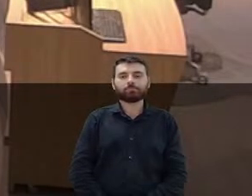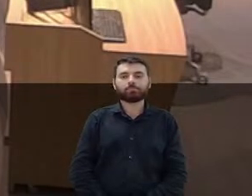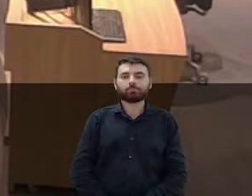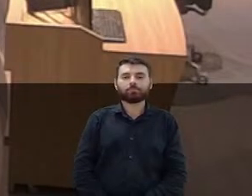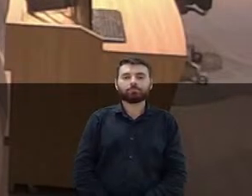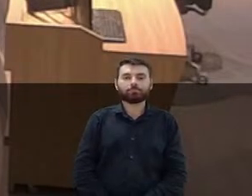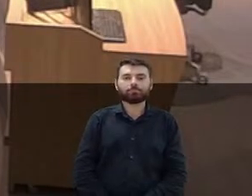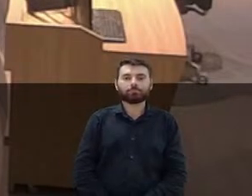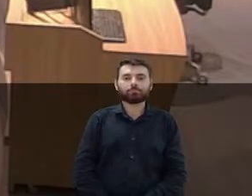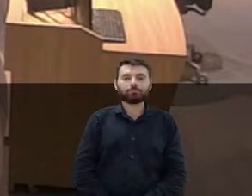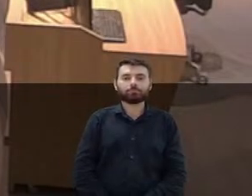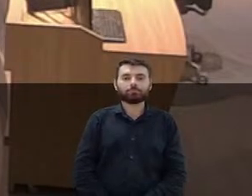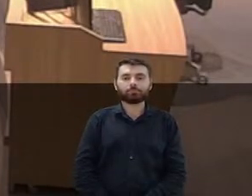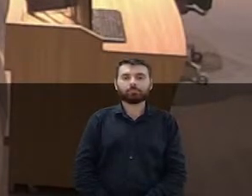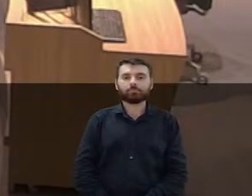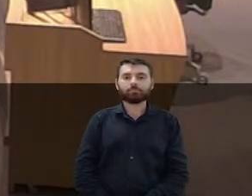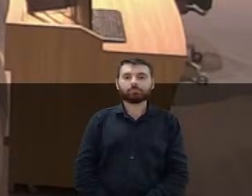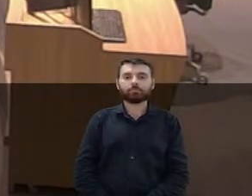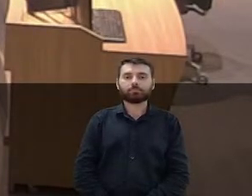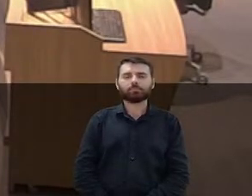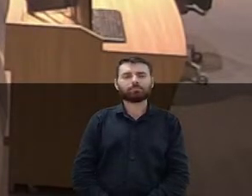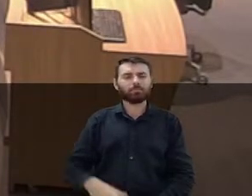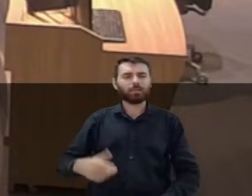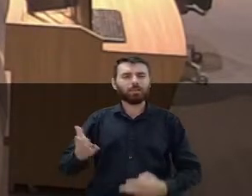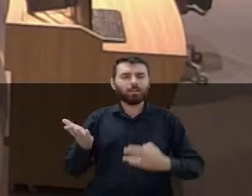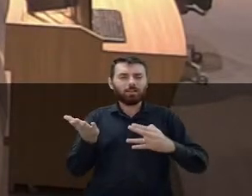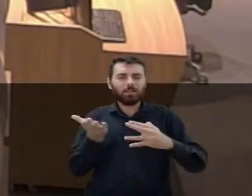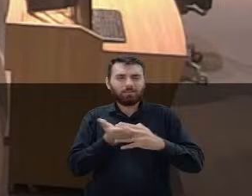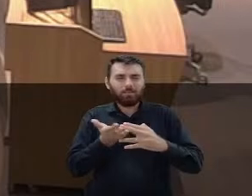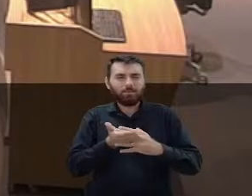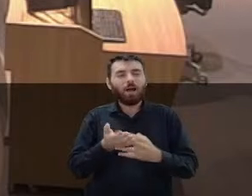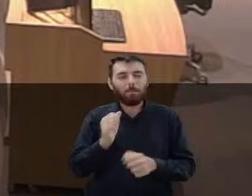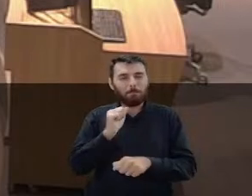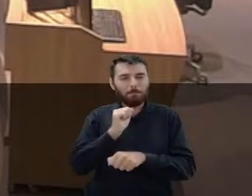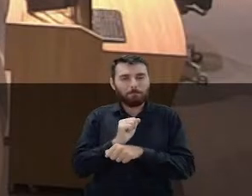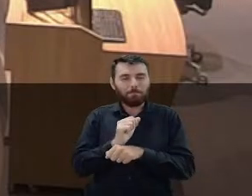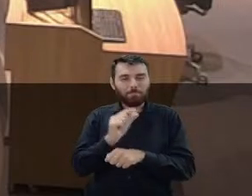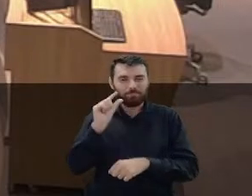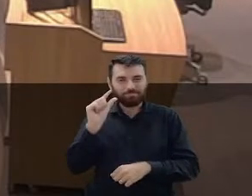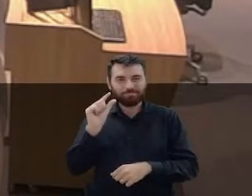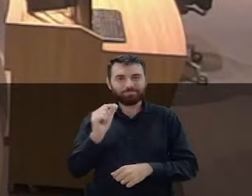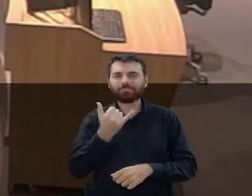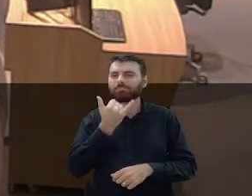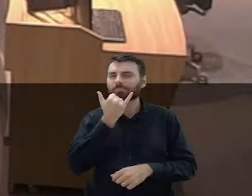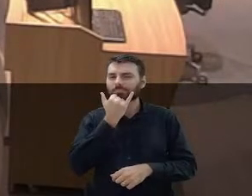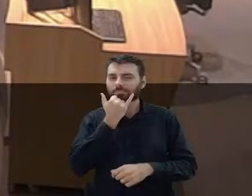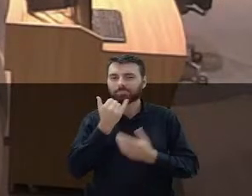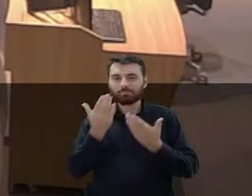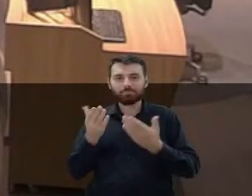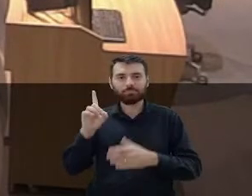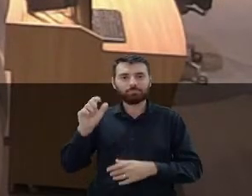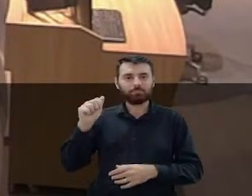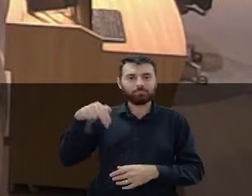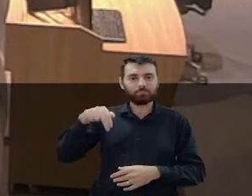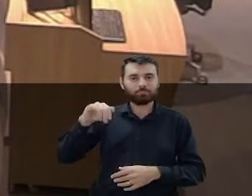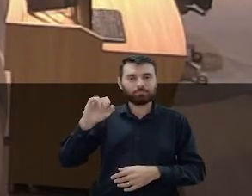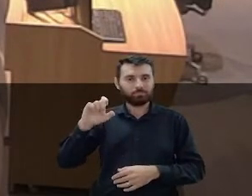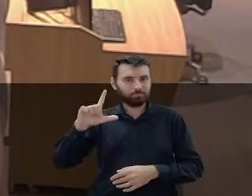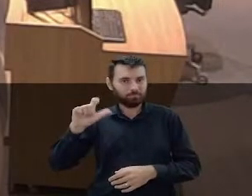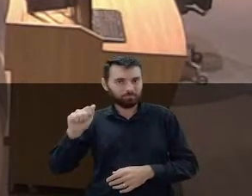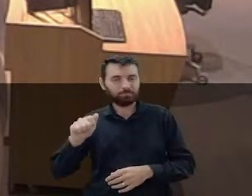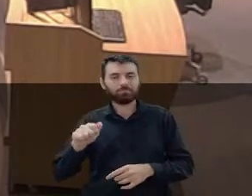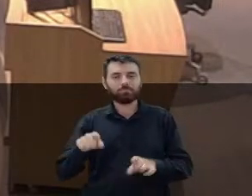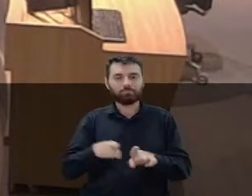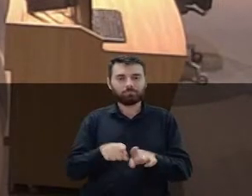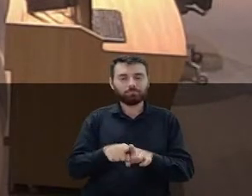Vamos fazer uma, pequena pausa. Eu pedindo licença aqui à doutora Daniela, os advogados aí